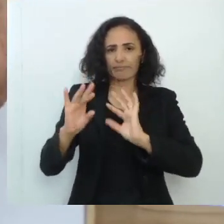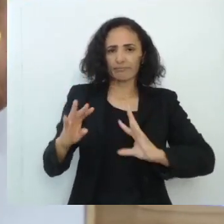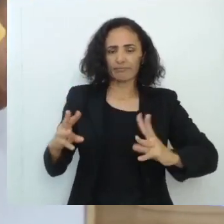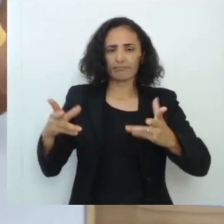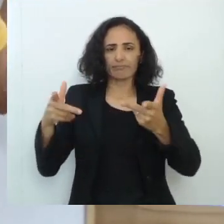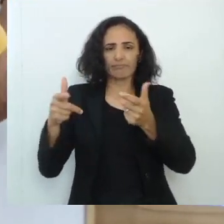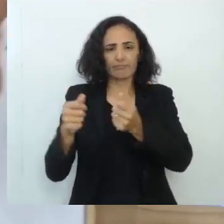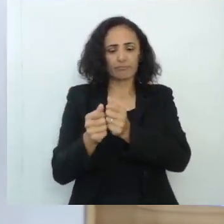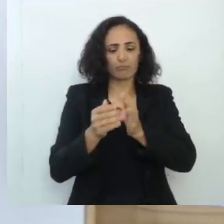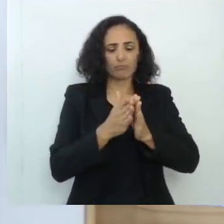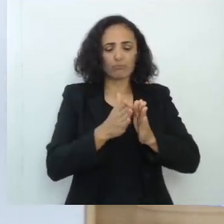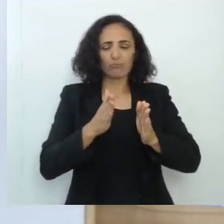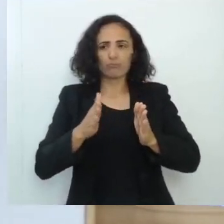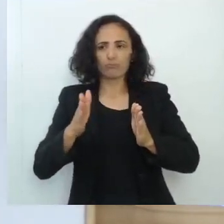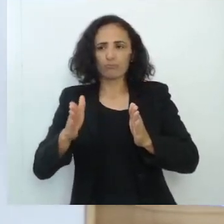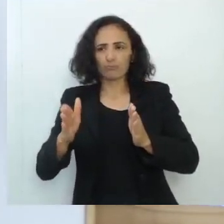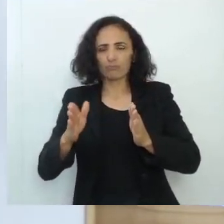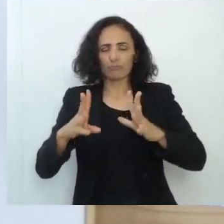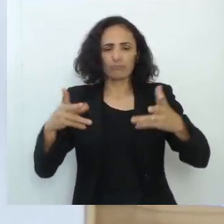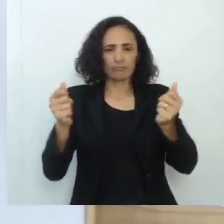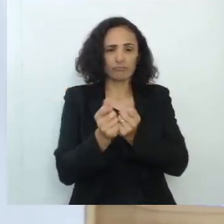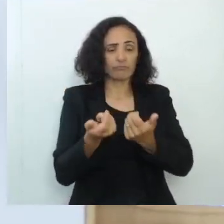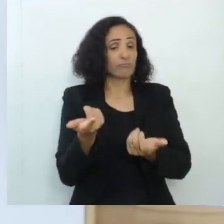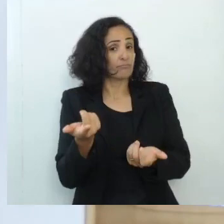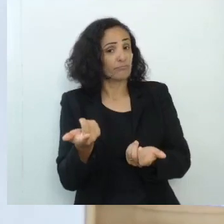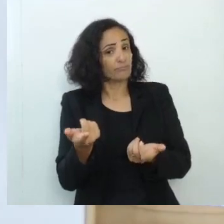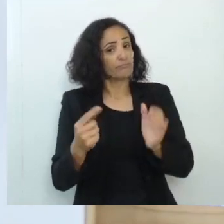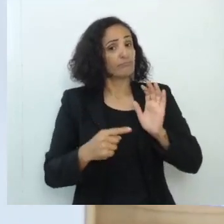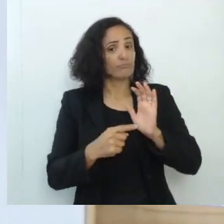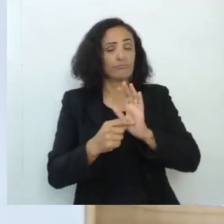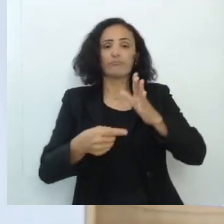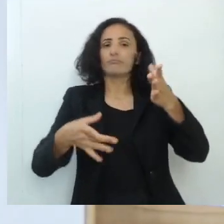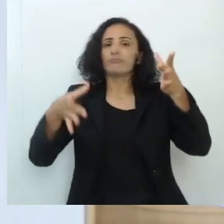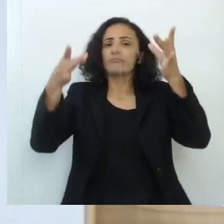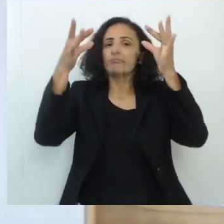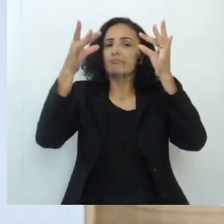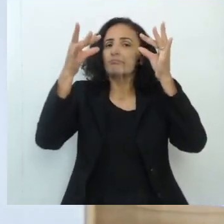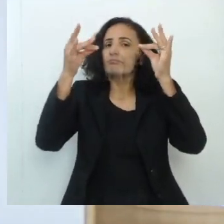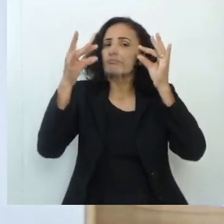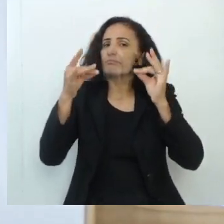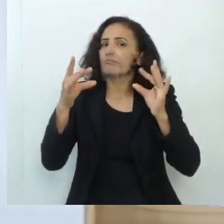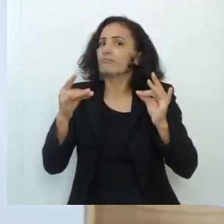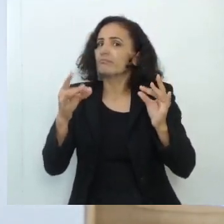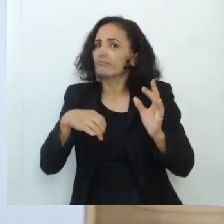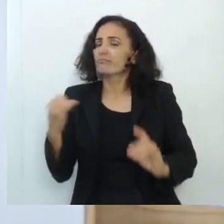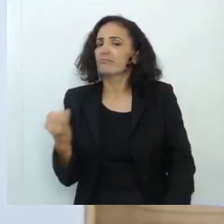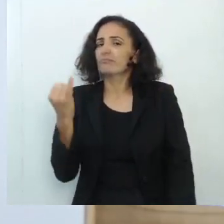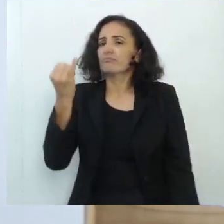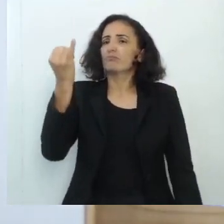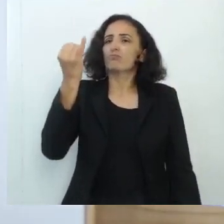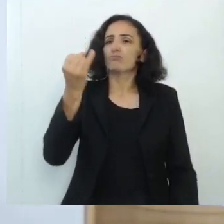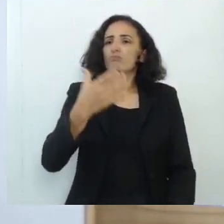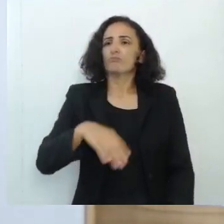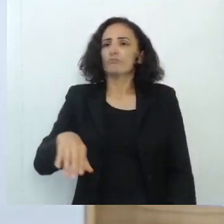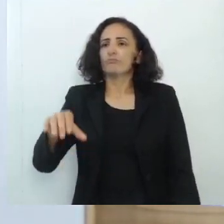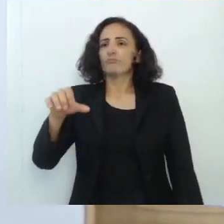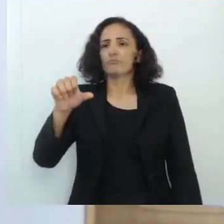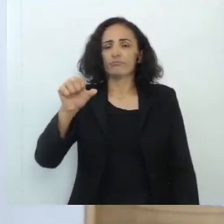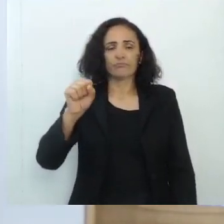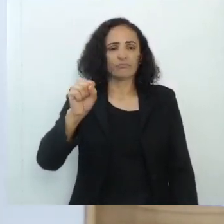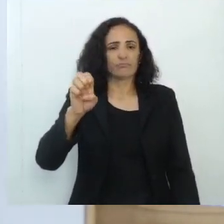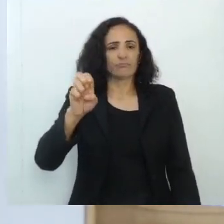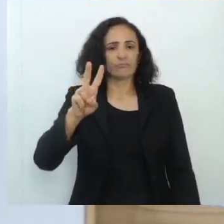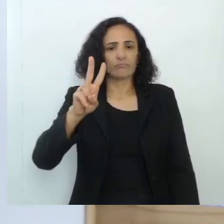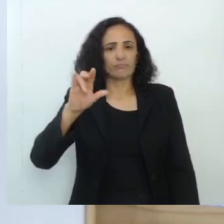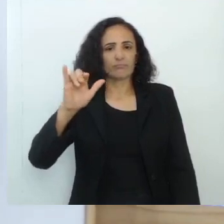vai carregar a seiva elaborada. E um detalhe, a seiva elaborada é aquela seiva que é produzida na